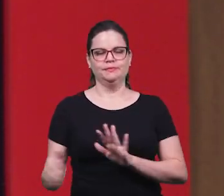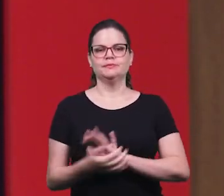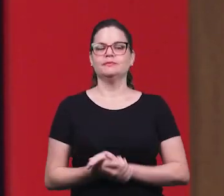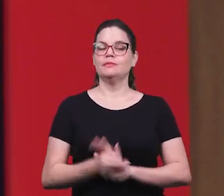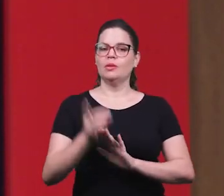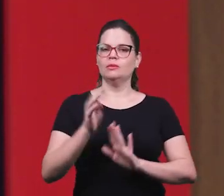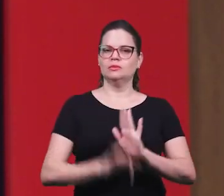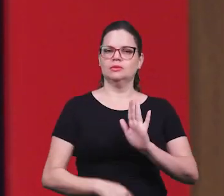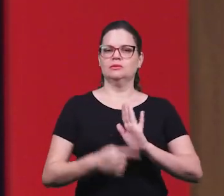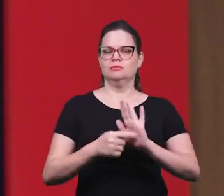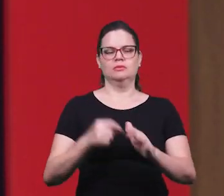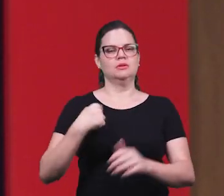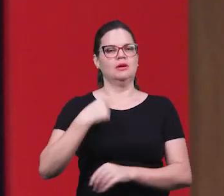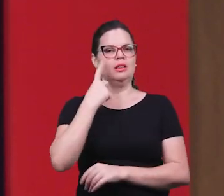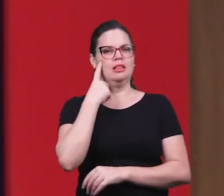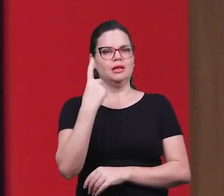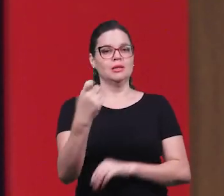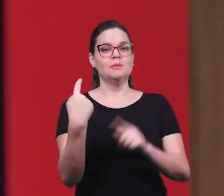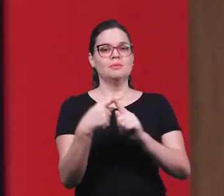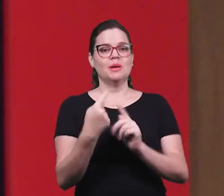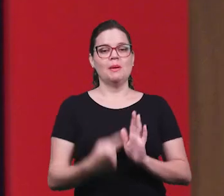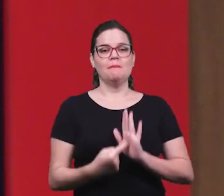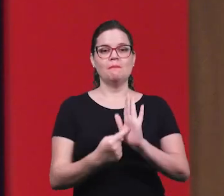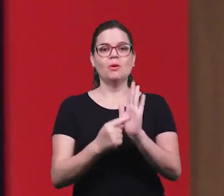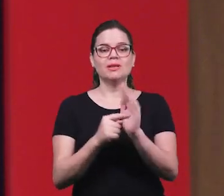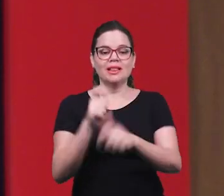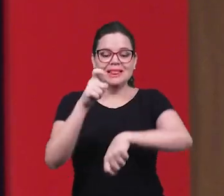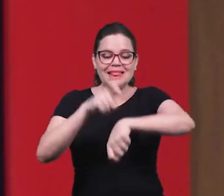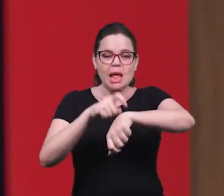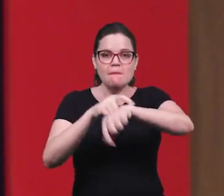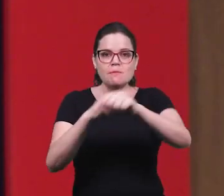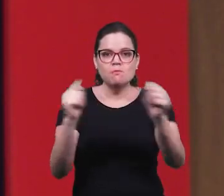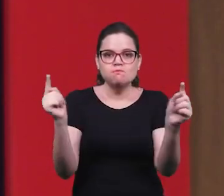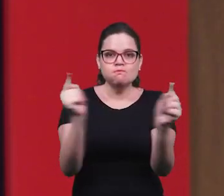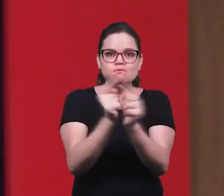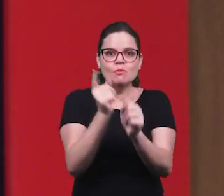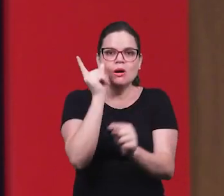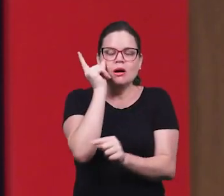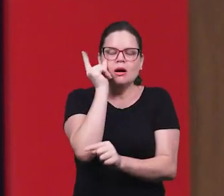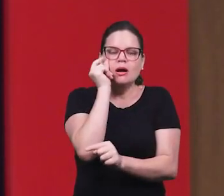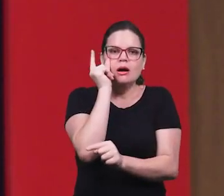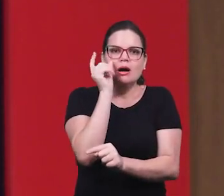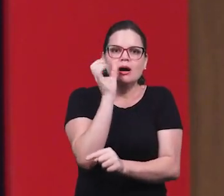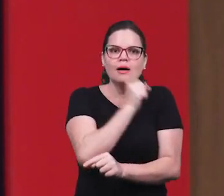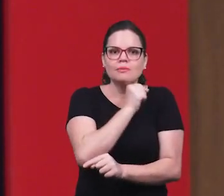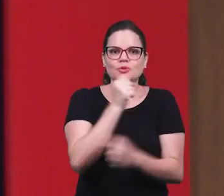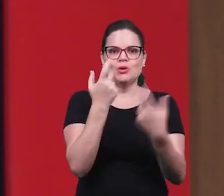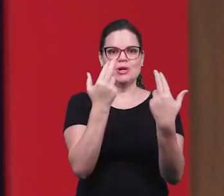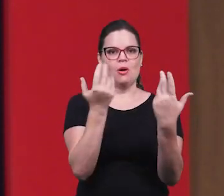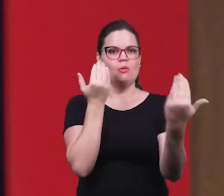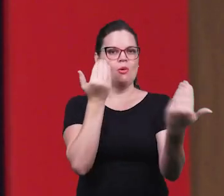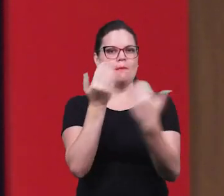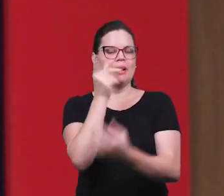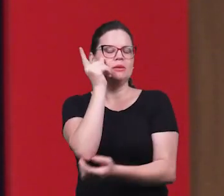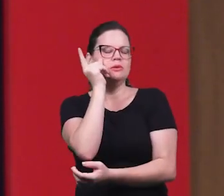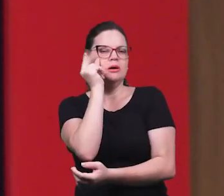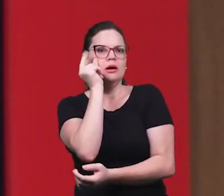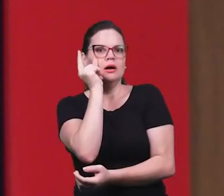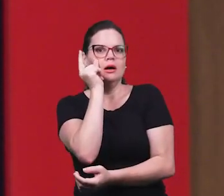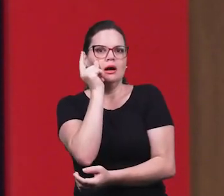um curtíssimo período de tempo, e aí vou deixar para os pastores aí dessa área para comentar a respeito